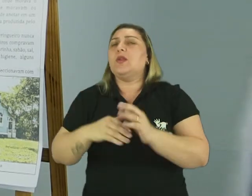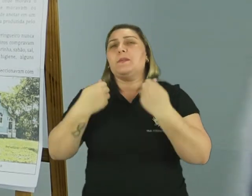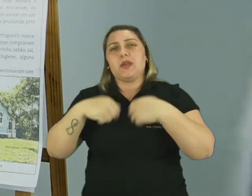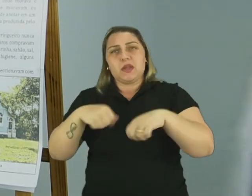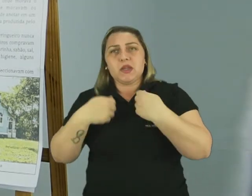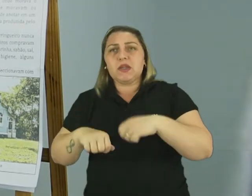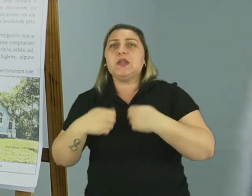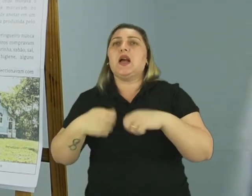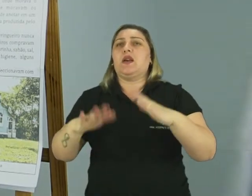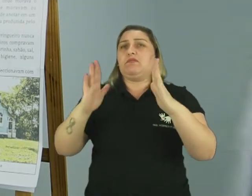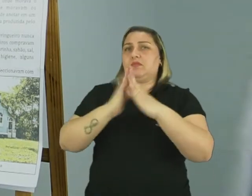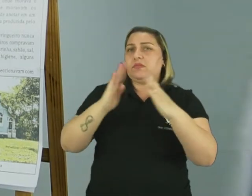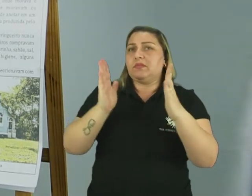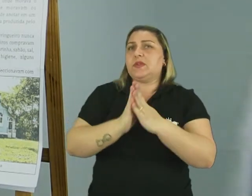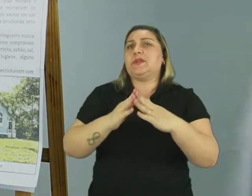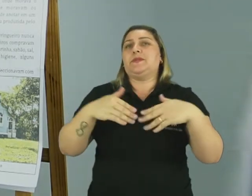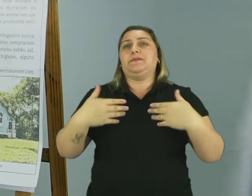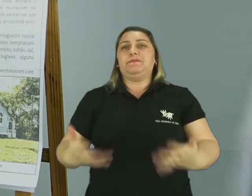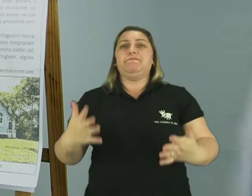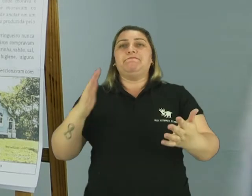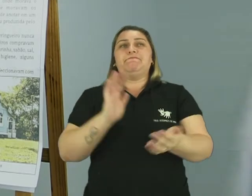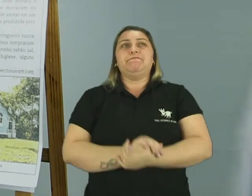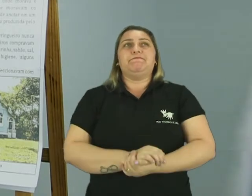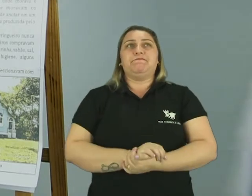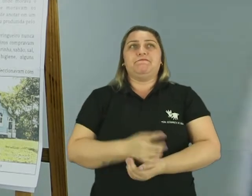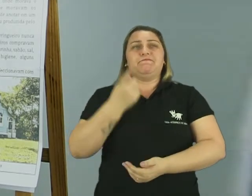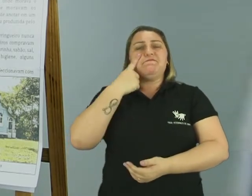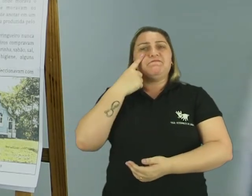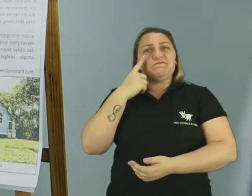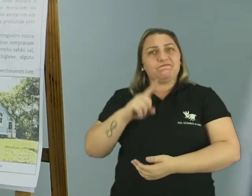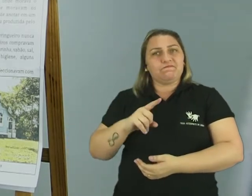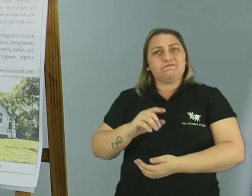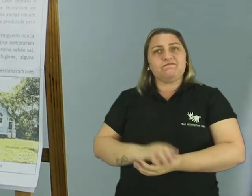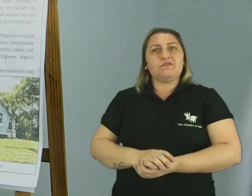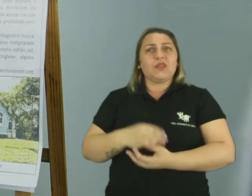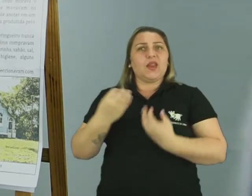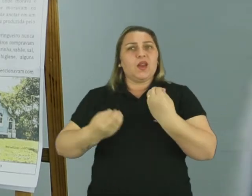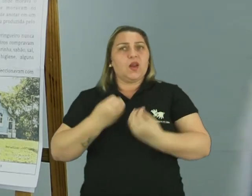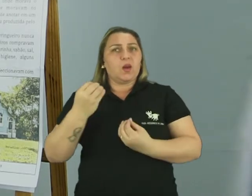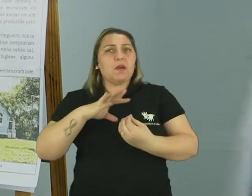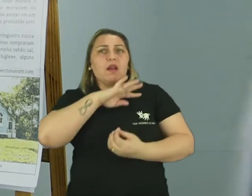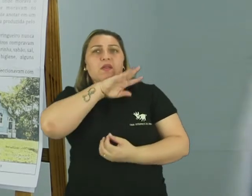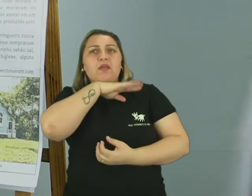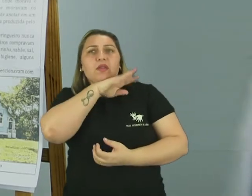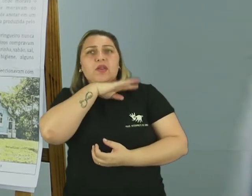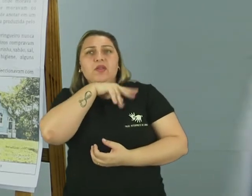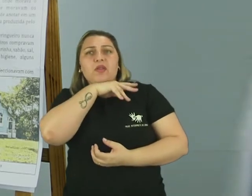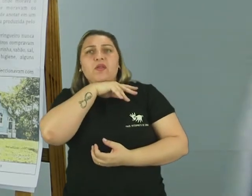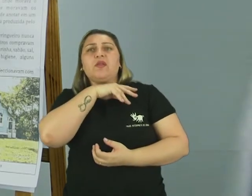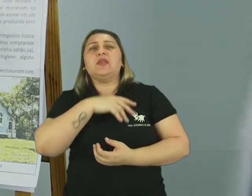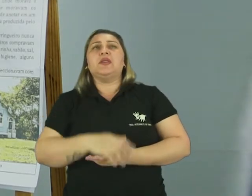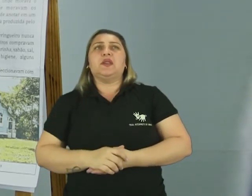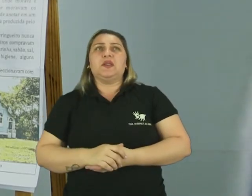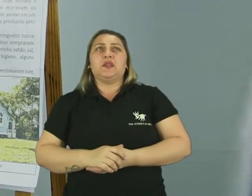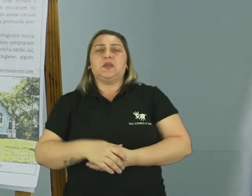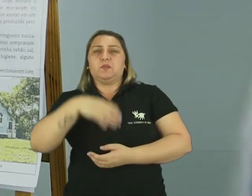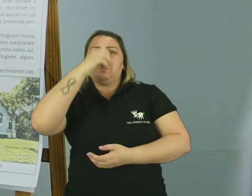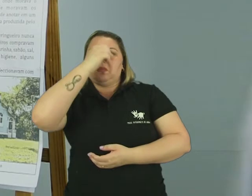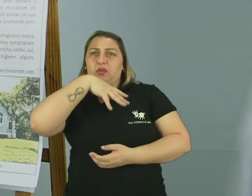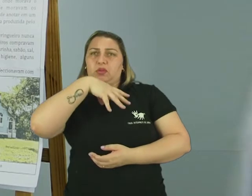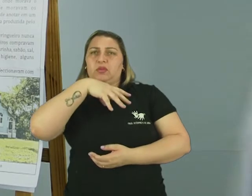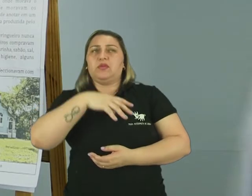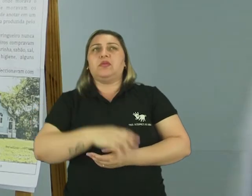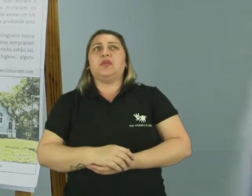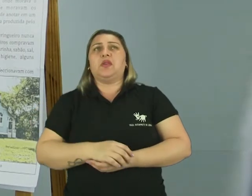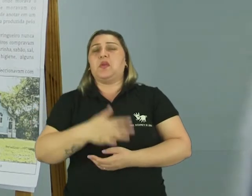eles precisassem no barracão. Vocês estão vendo como é ruim, né? Você ser ignorante. Ignorante que eu falo